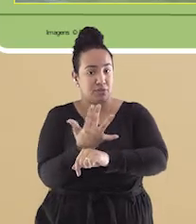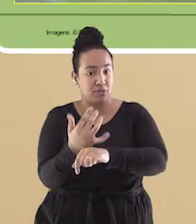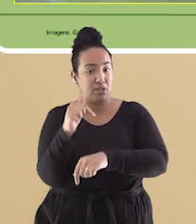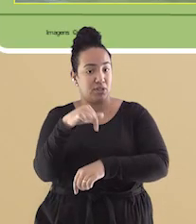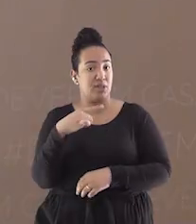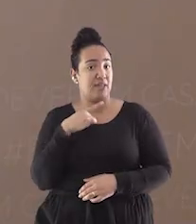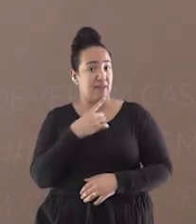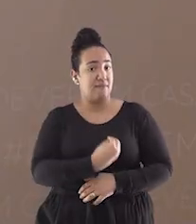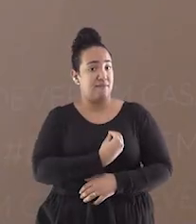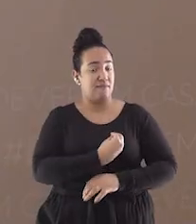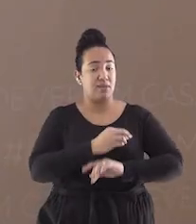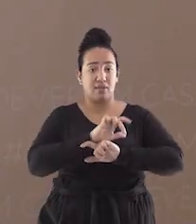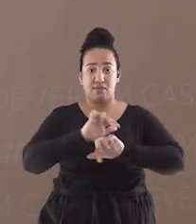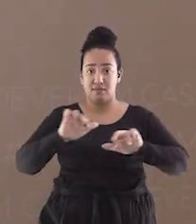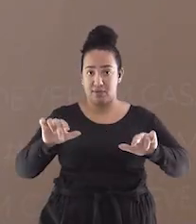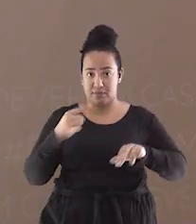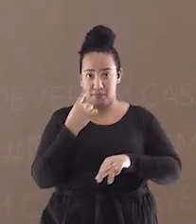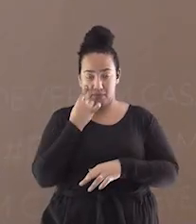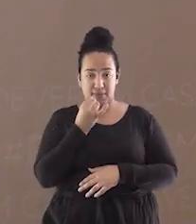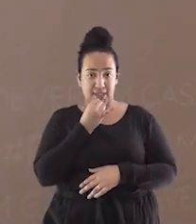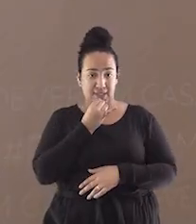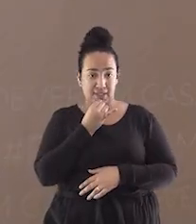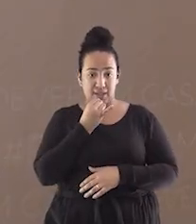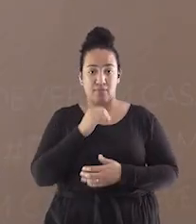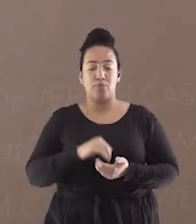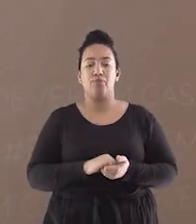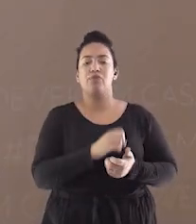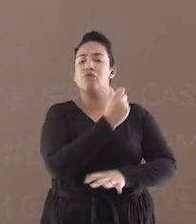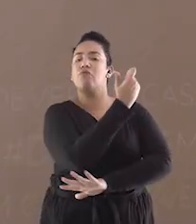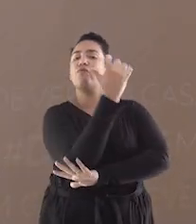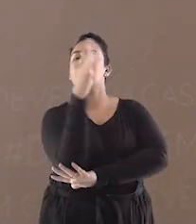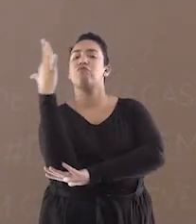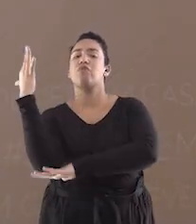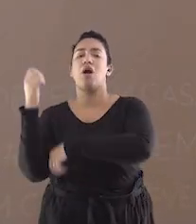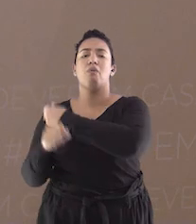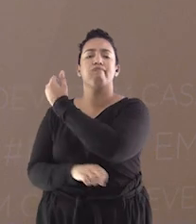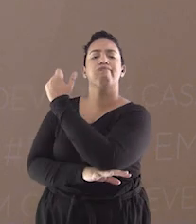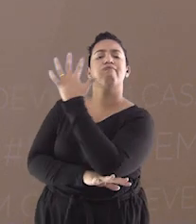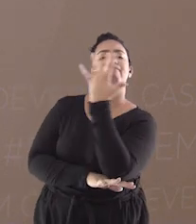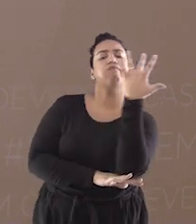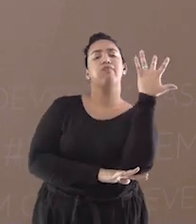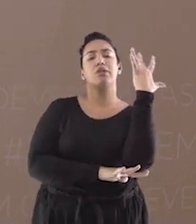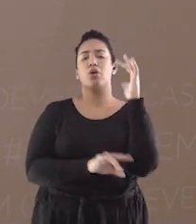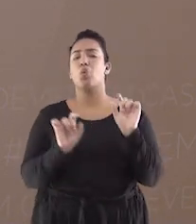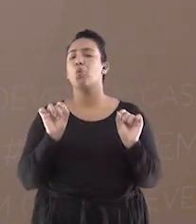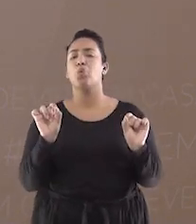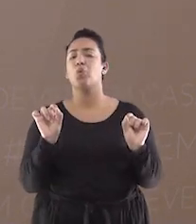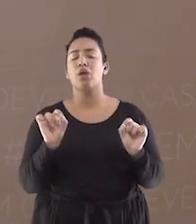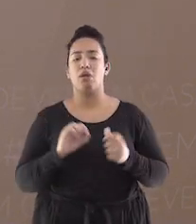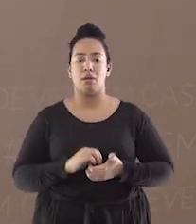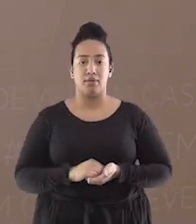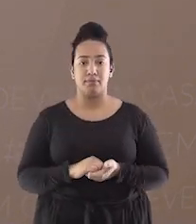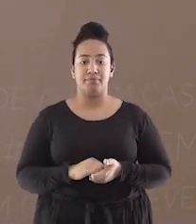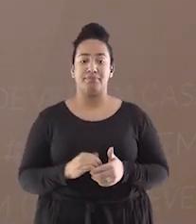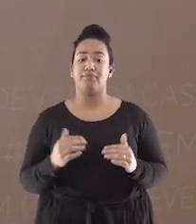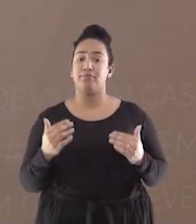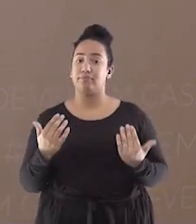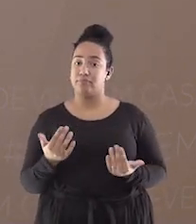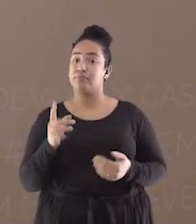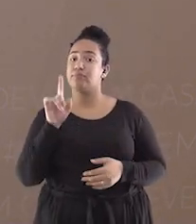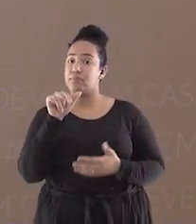aí. Por exemplo, o que é uma floresta? Restinga. Esses são alguns